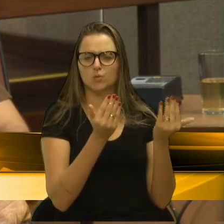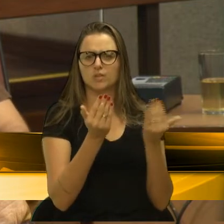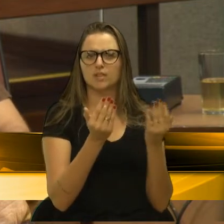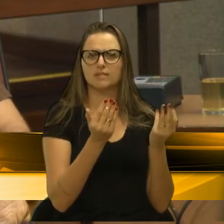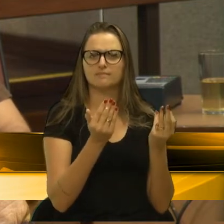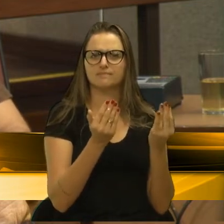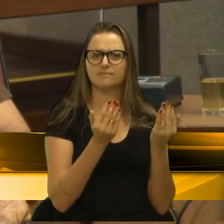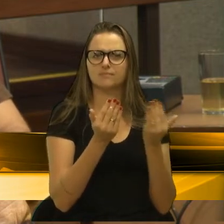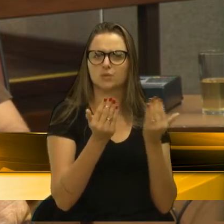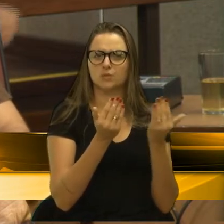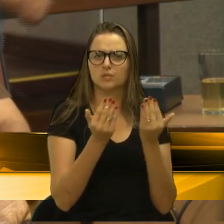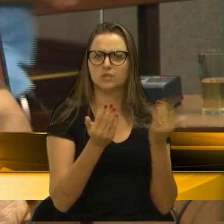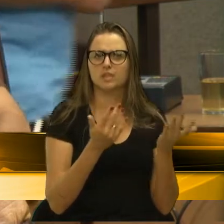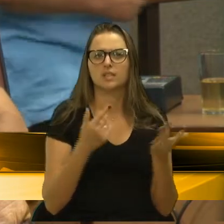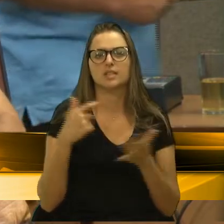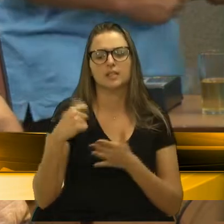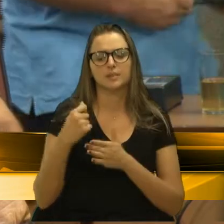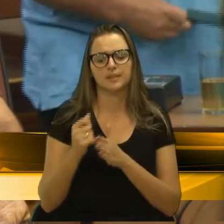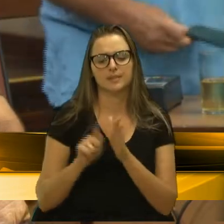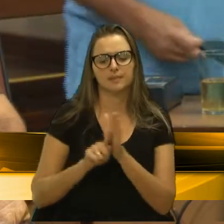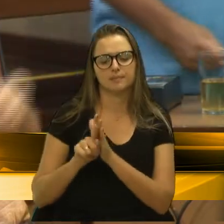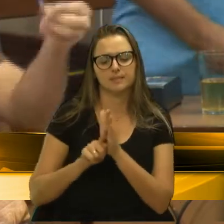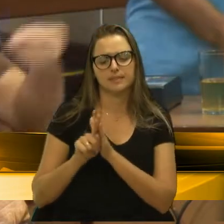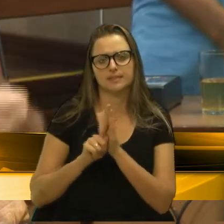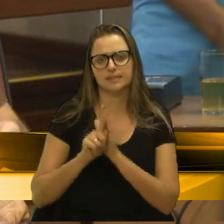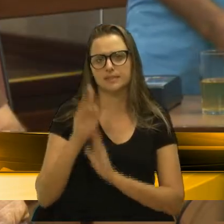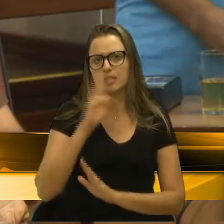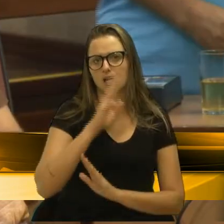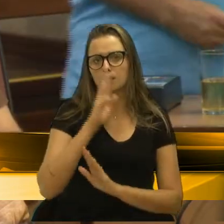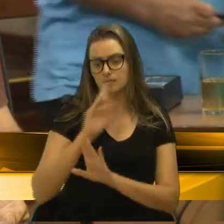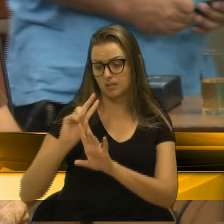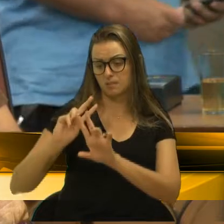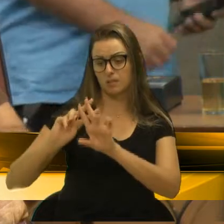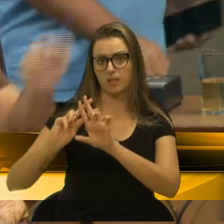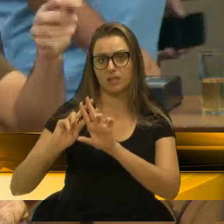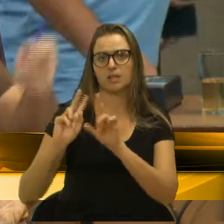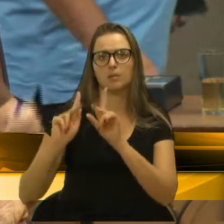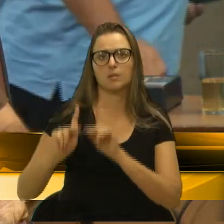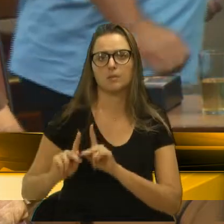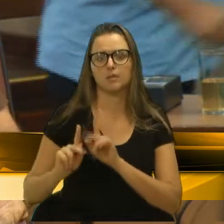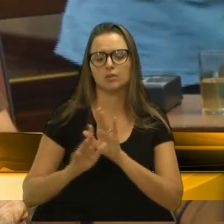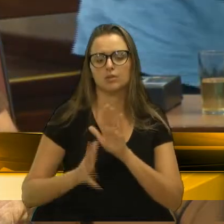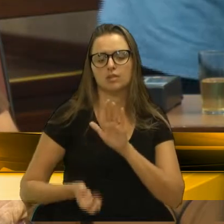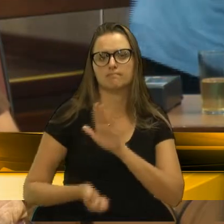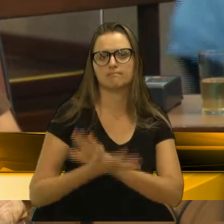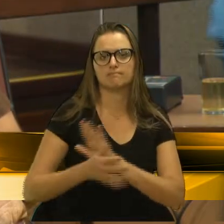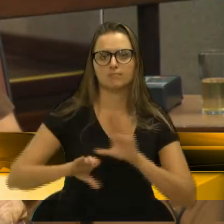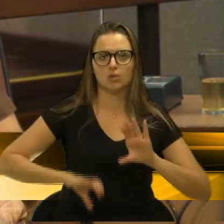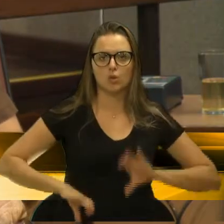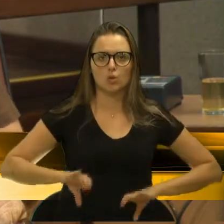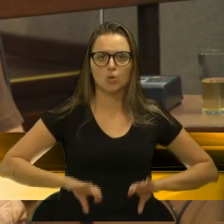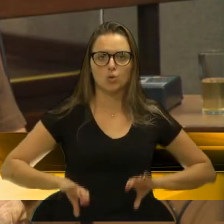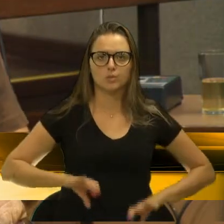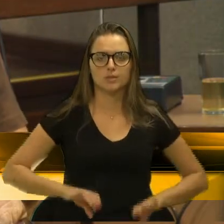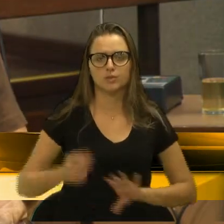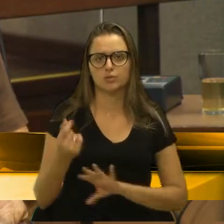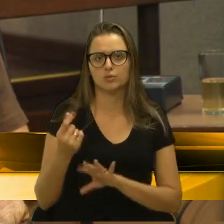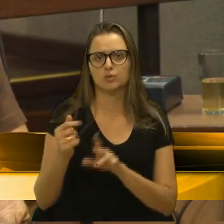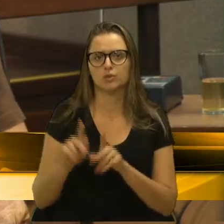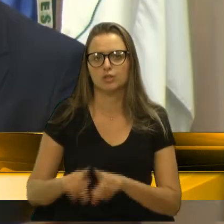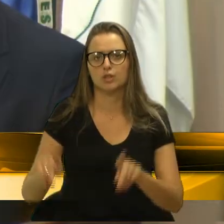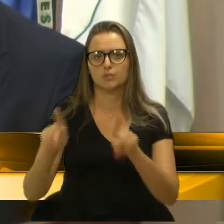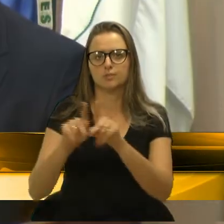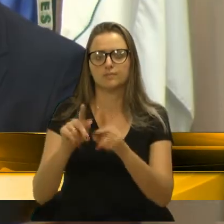olha, tem que apurar o quanto antes e prender uma pessoa dessa que tirou dinheiro da população. Obrigado. Então,